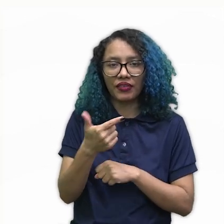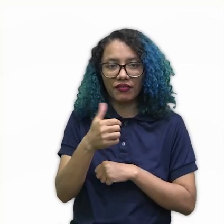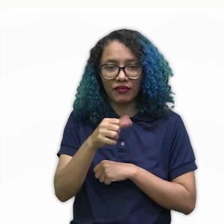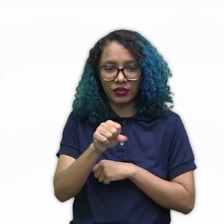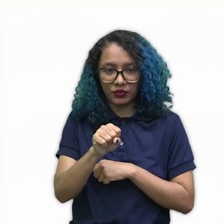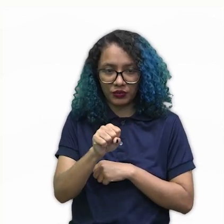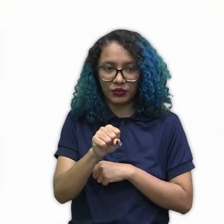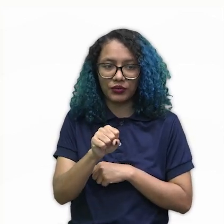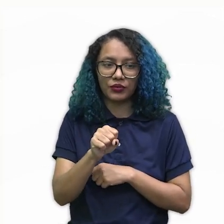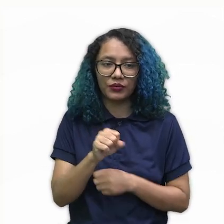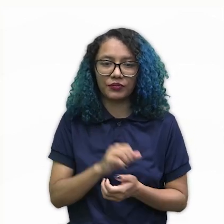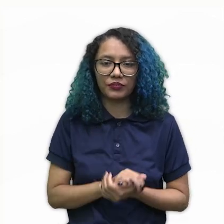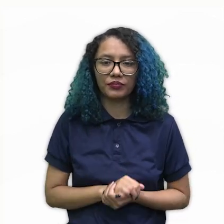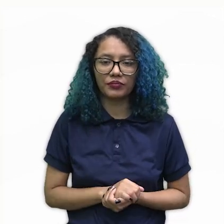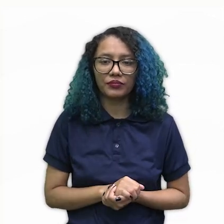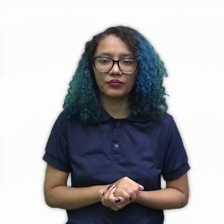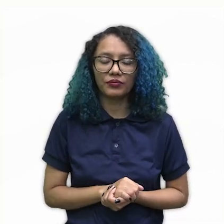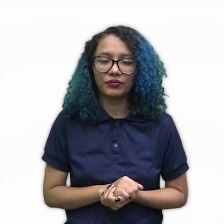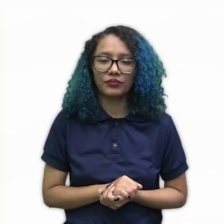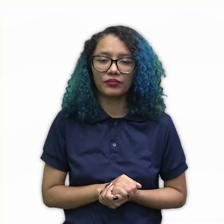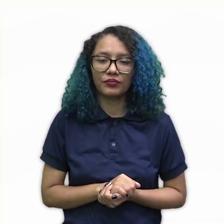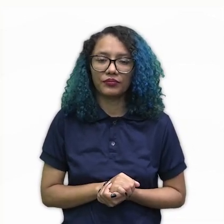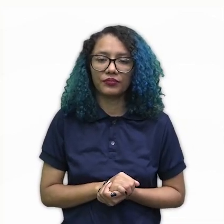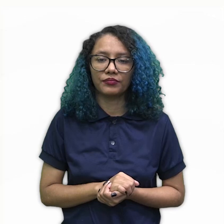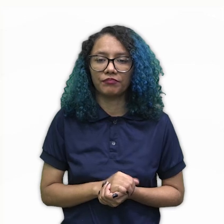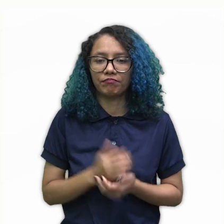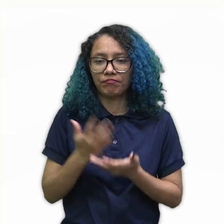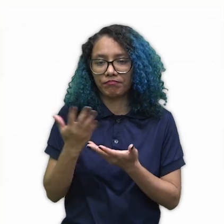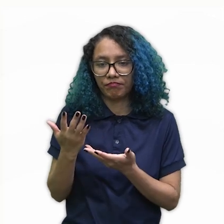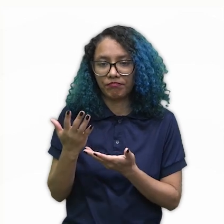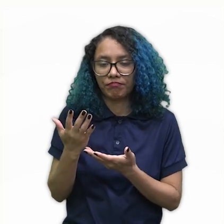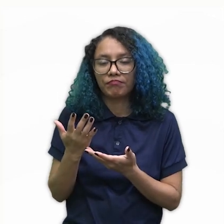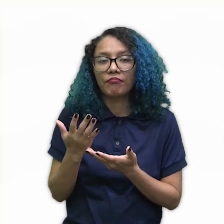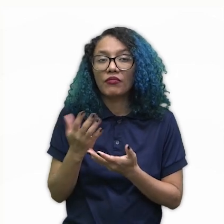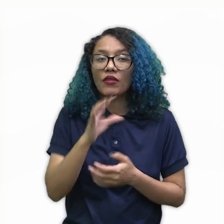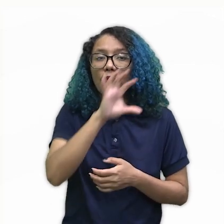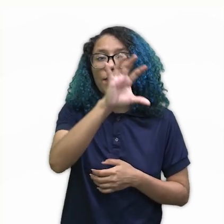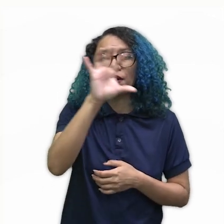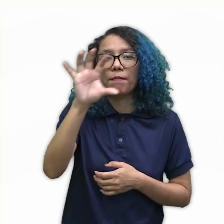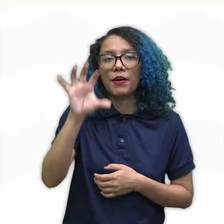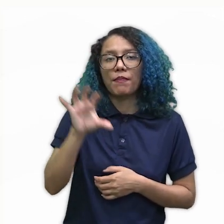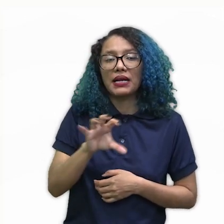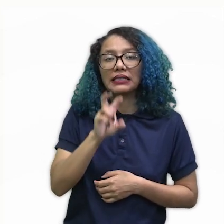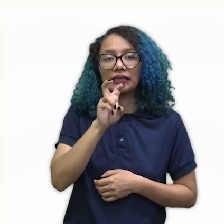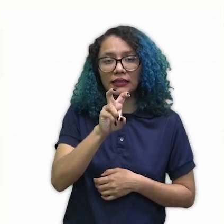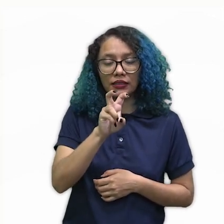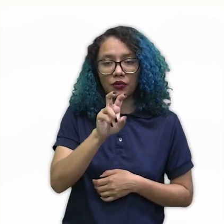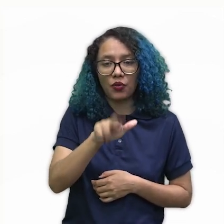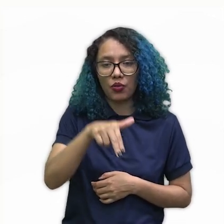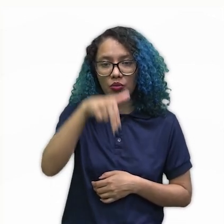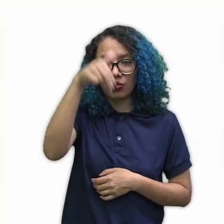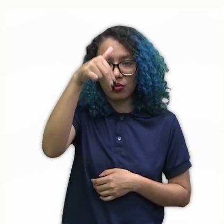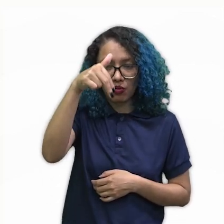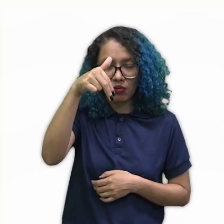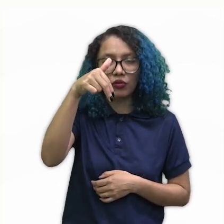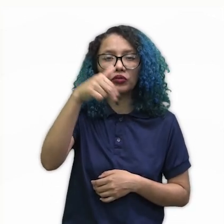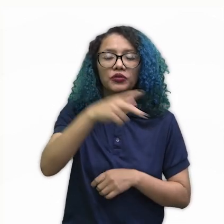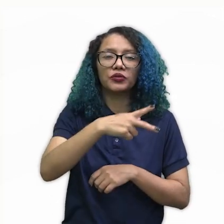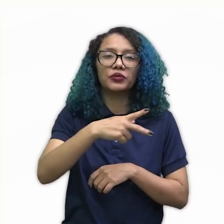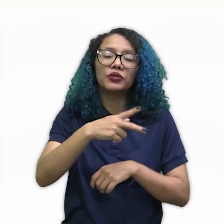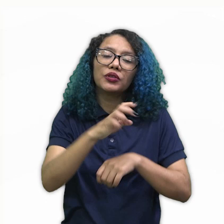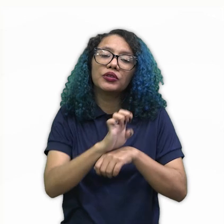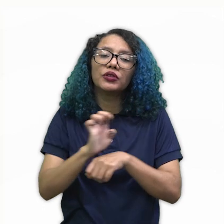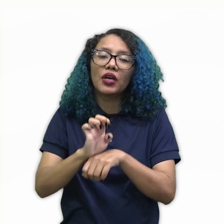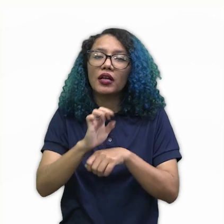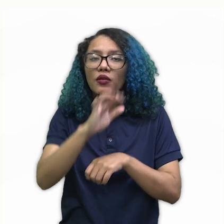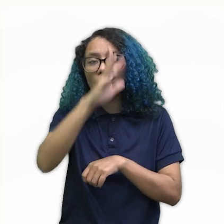unidades federativas. Nós temos aqui esse território dividido em 5 grandes regiões. A região norte, formada ali por estados como